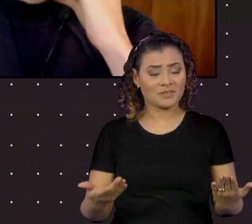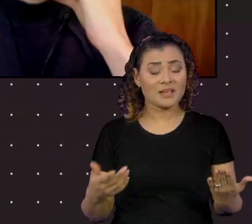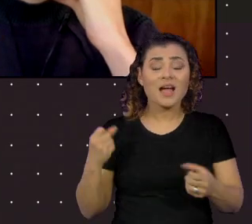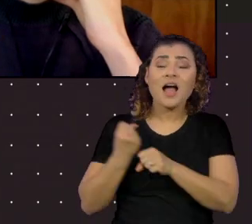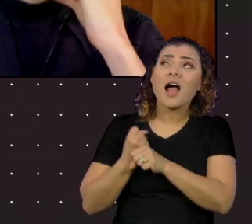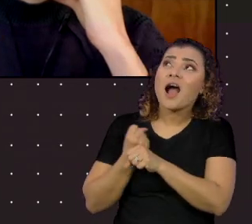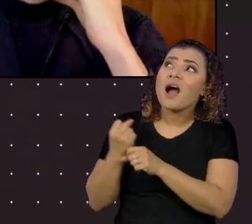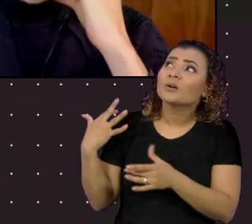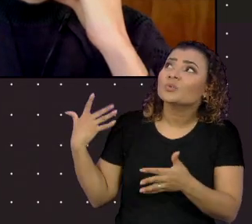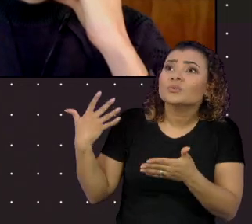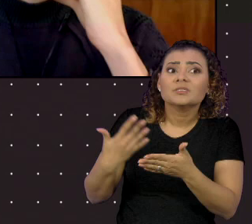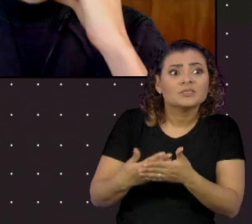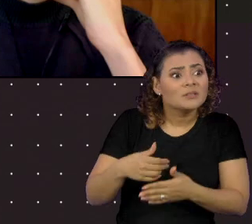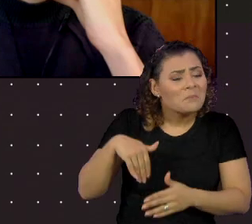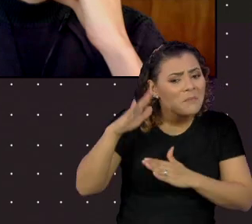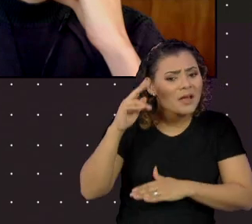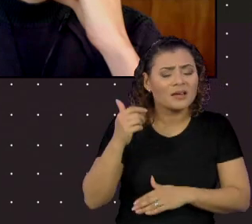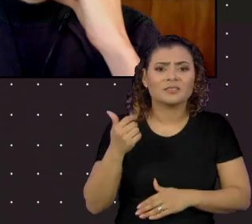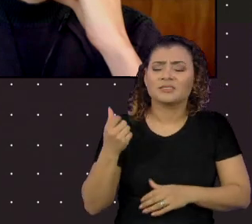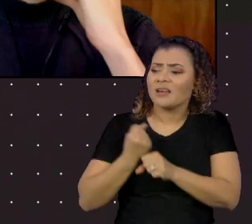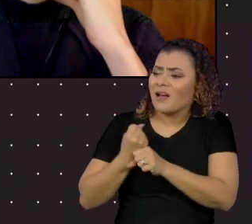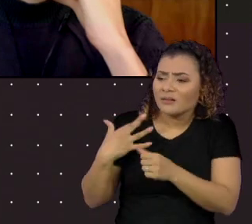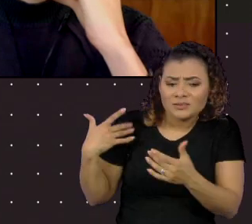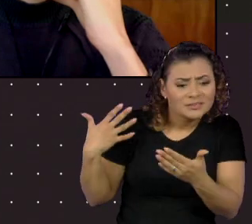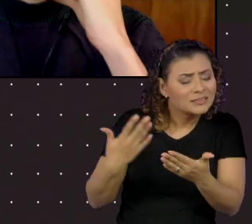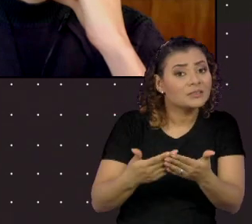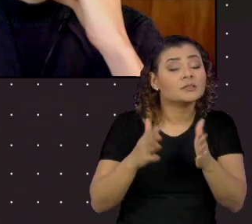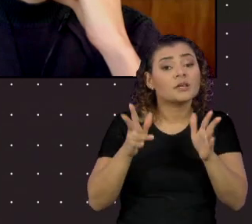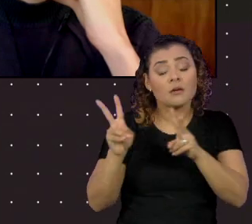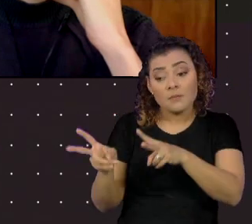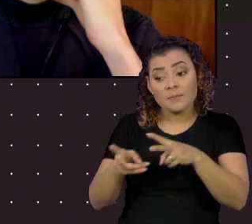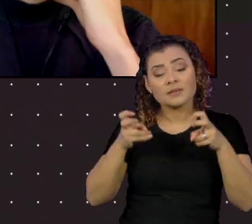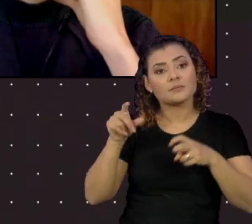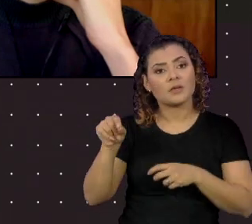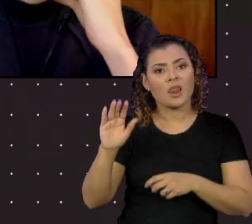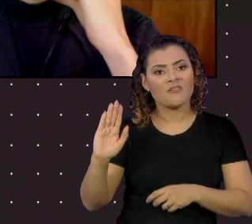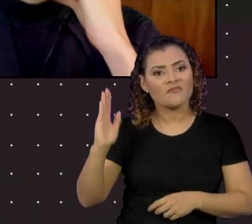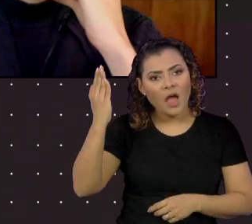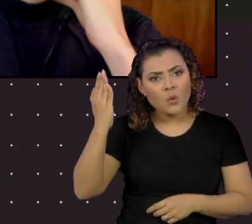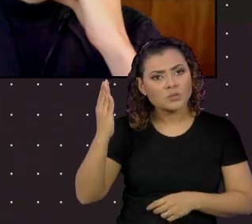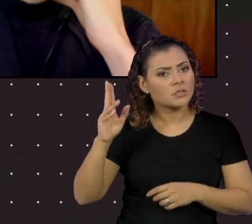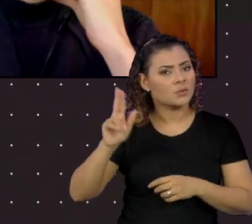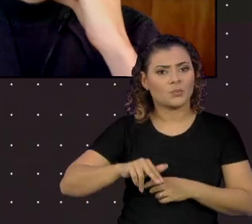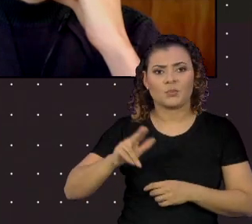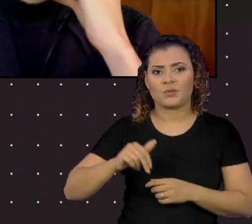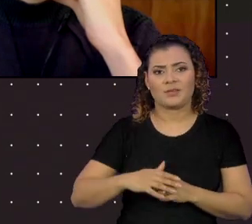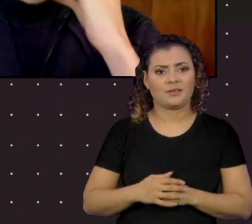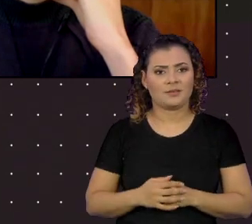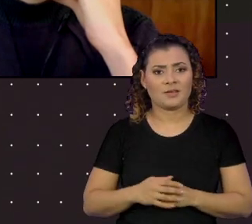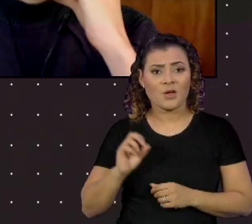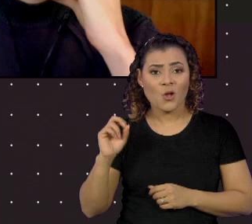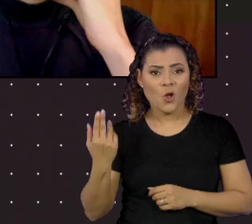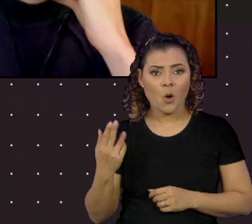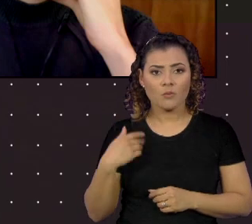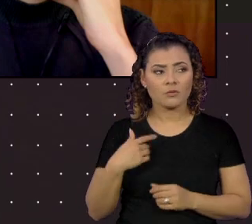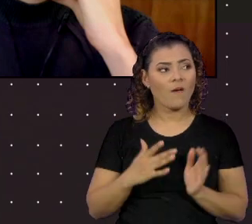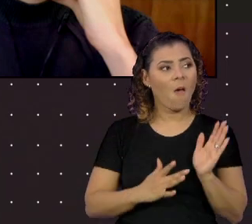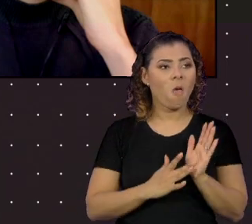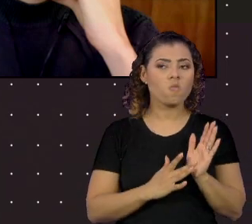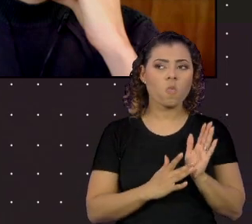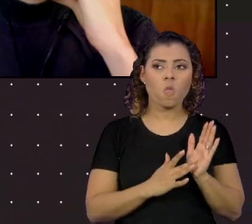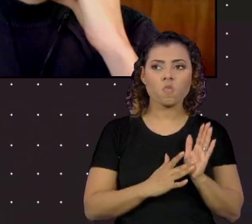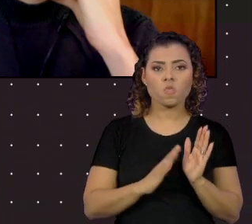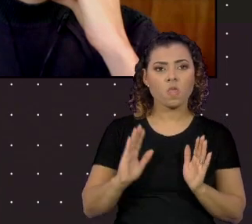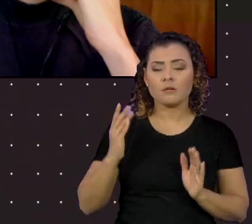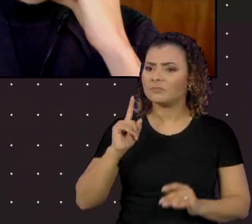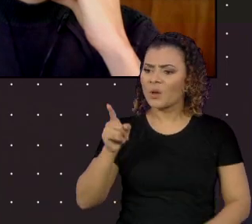anos todos, eu pude ver uma nesga de falsidade ou de simulação. Ela